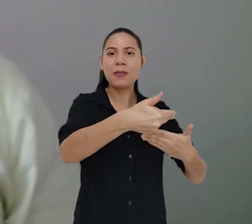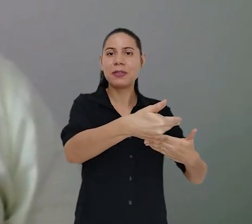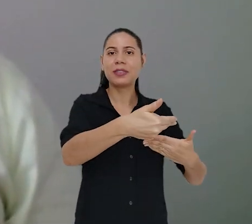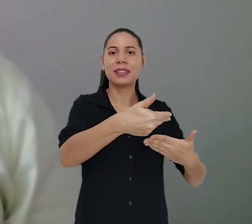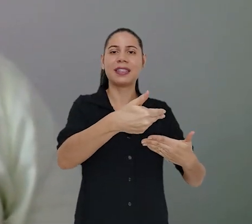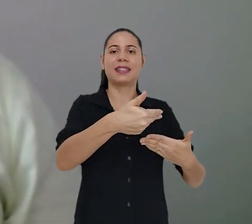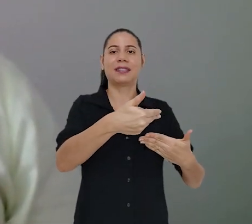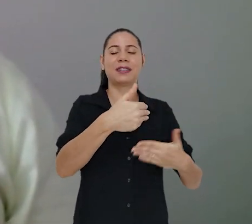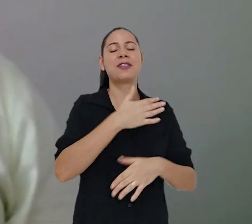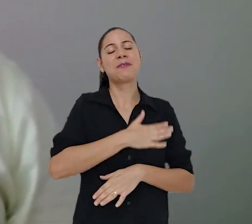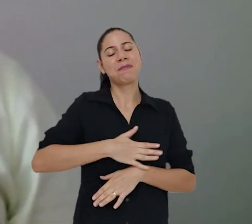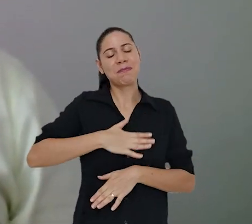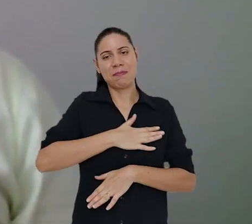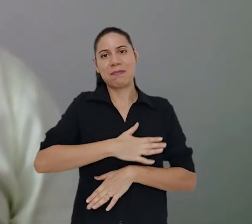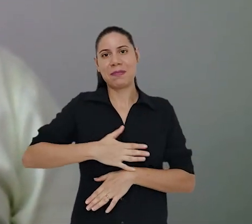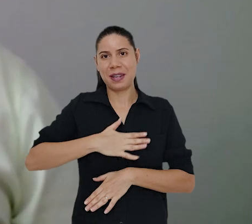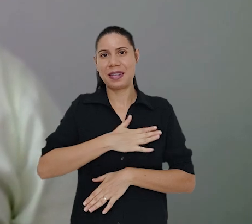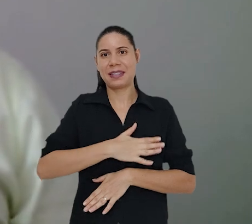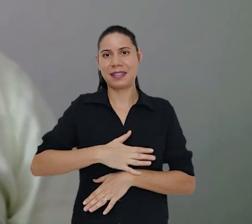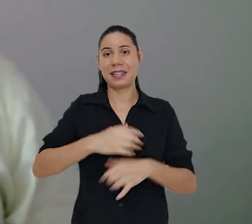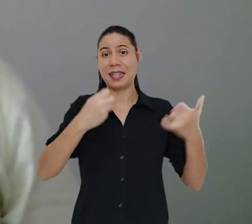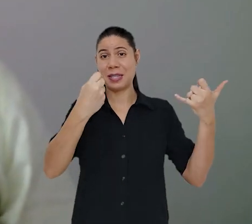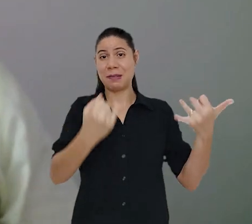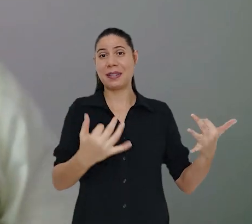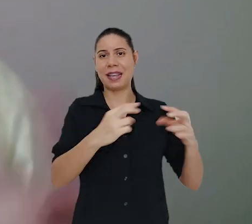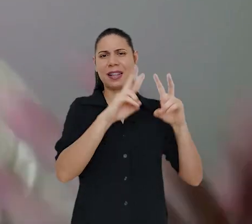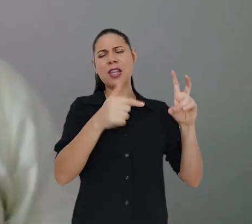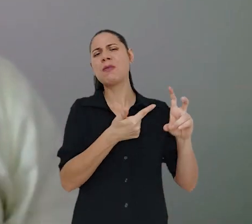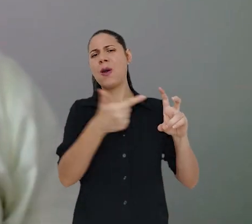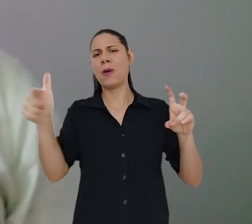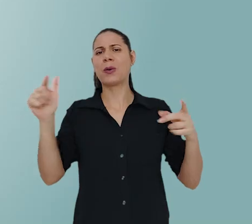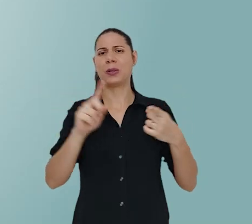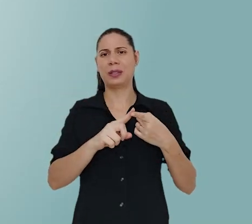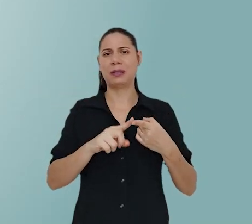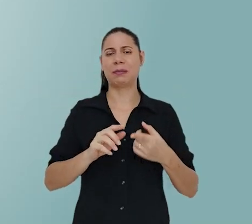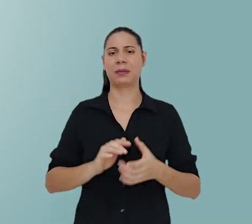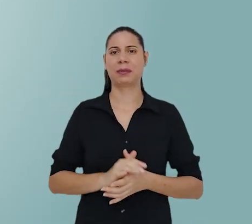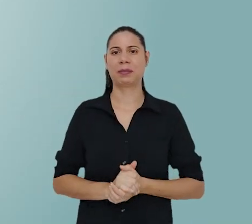disposição, porque para mim é um prazer poder tratar desses temas e outros